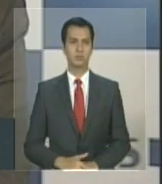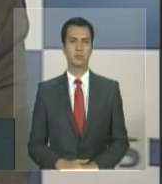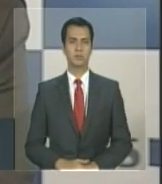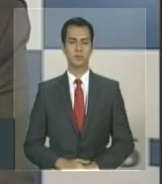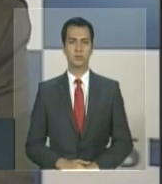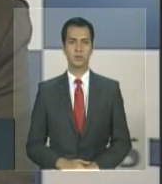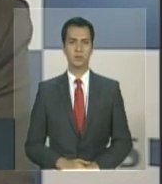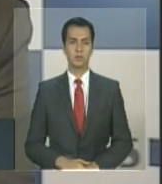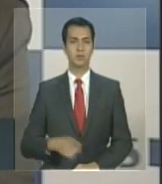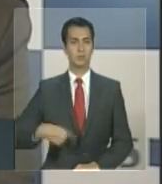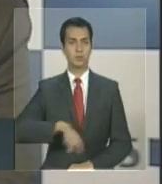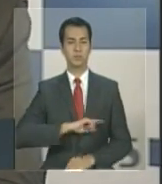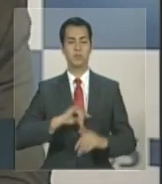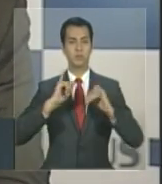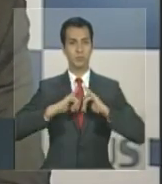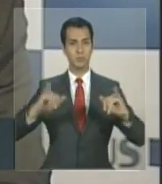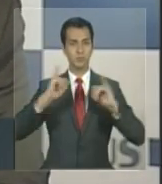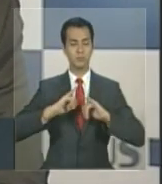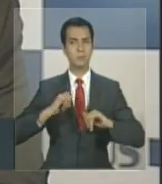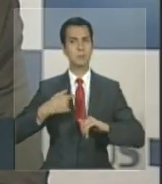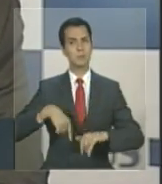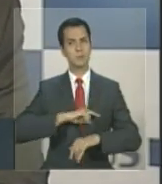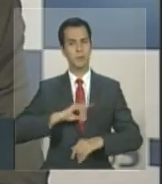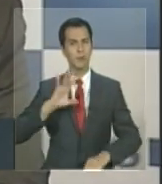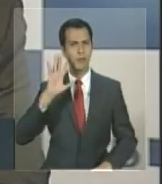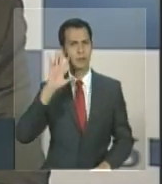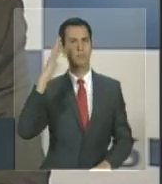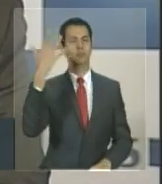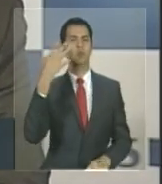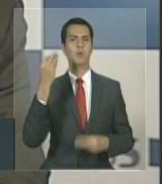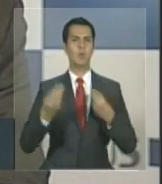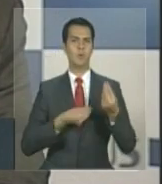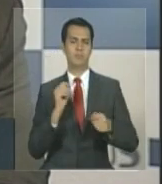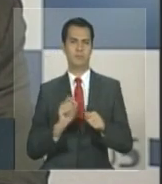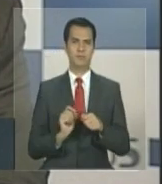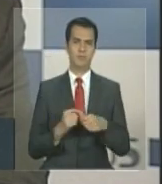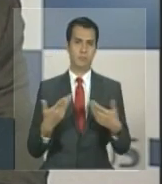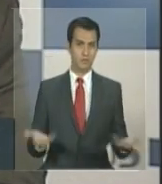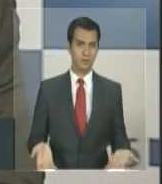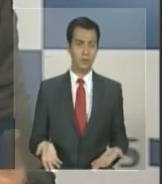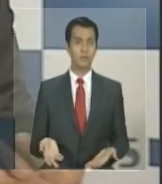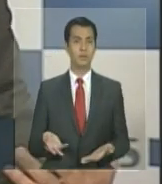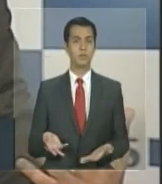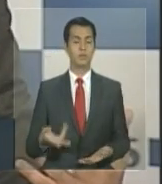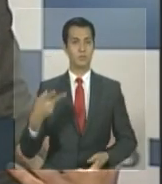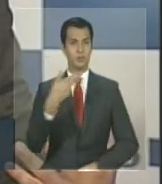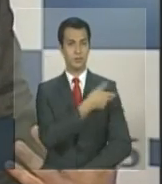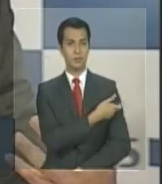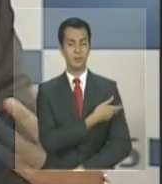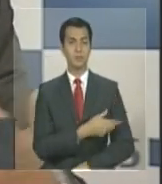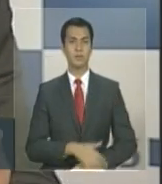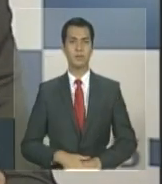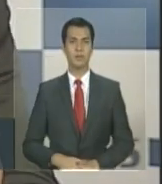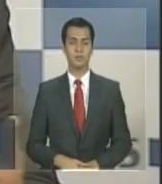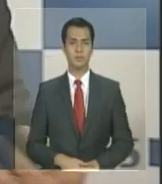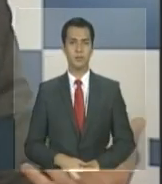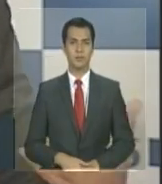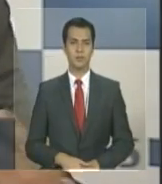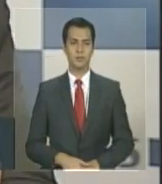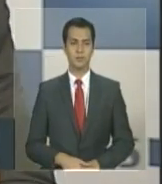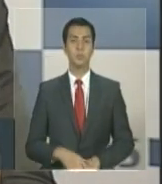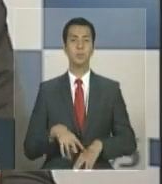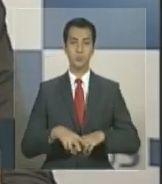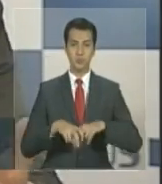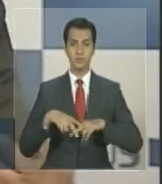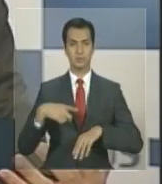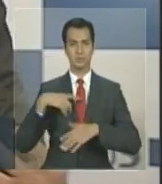das informações que nós temos, tomar decisões em relação à campanha de vacinação. Por isso que isso de termos uma